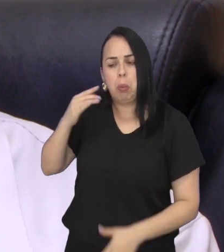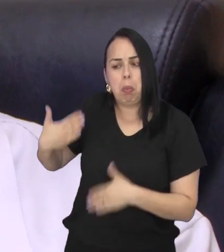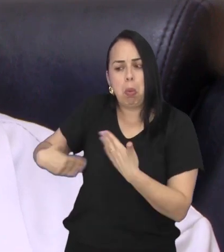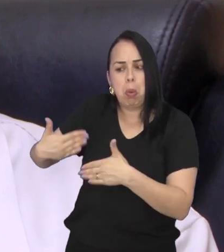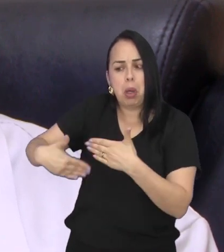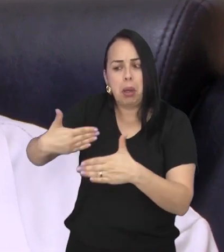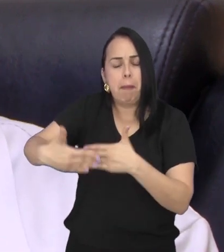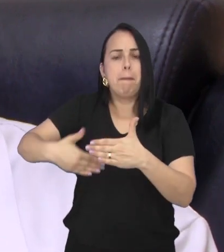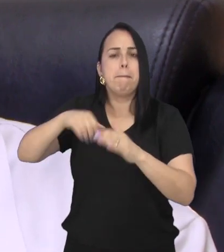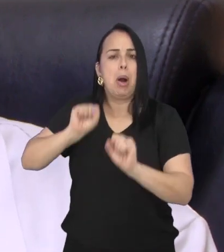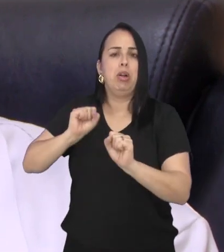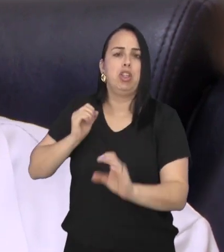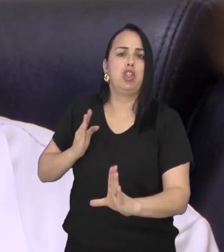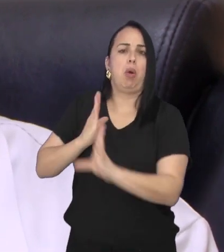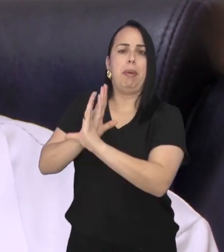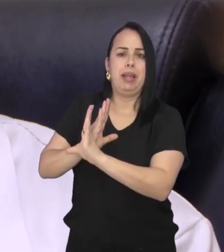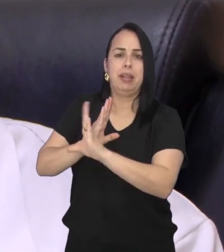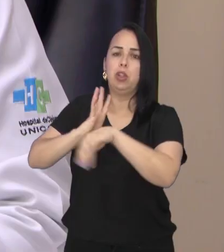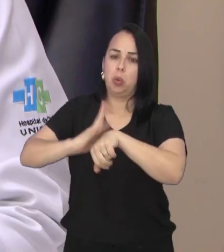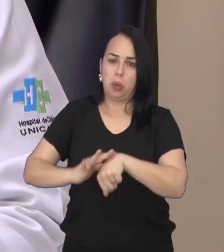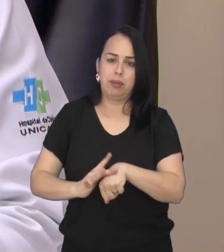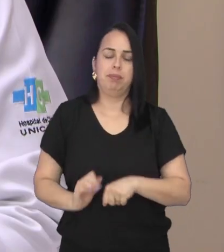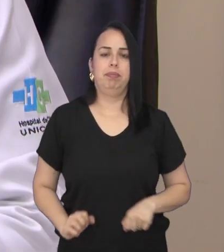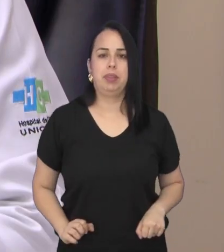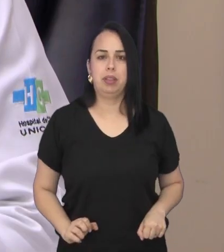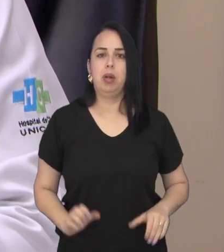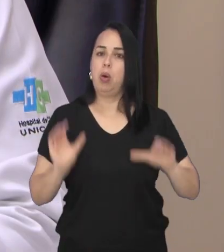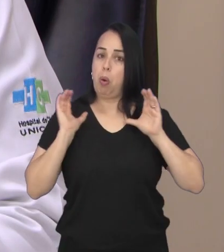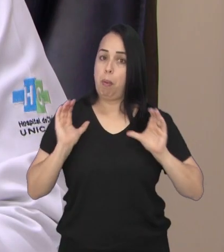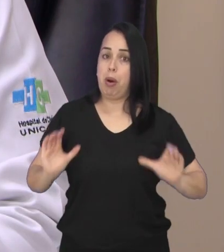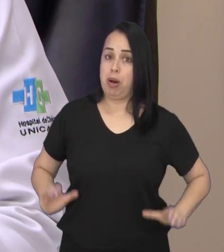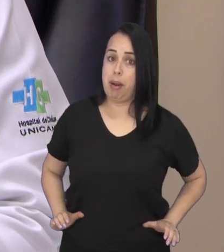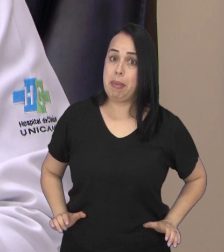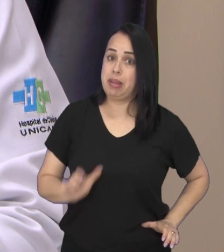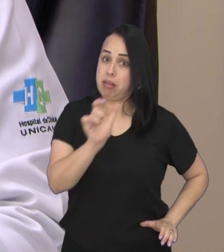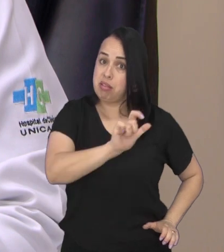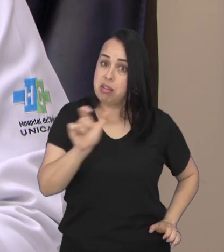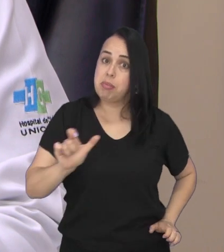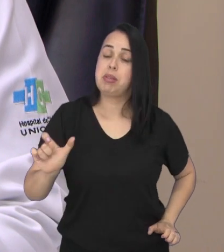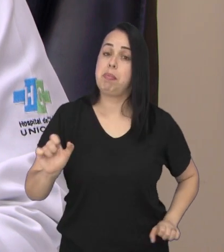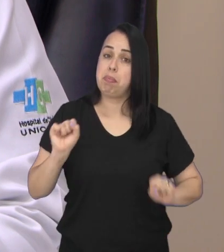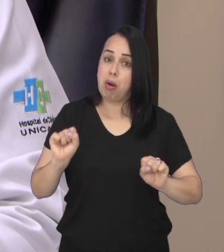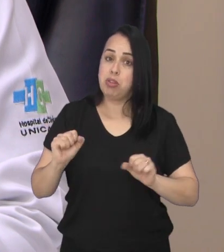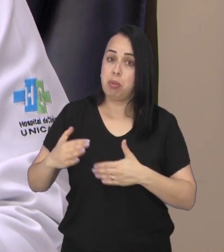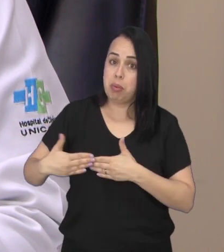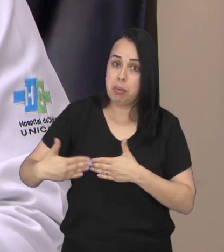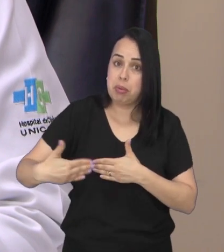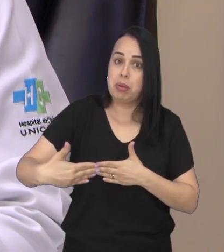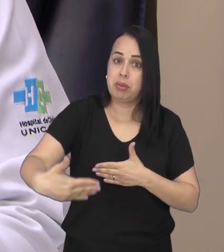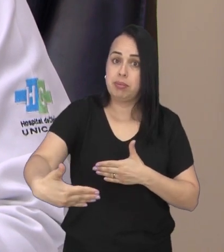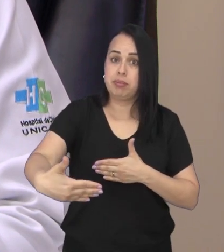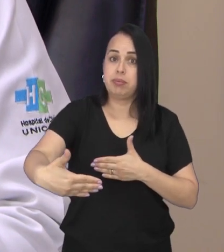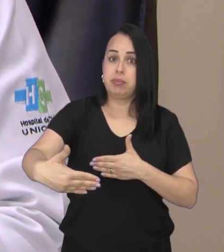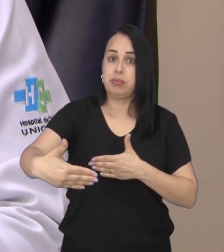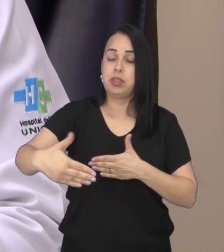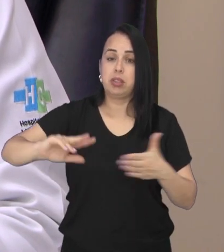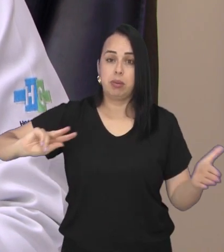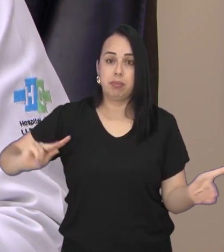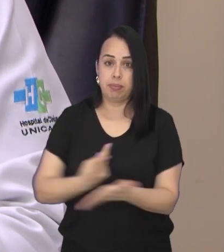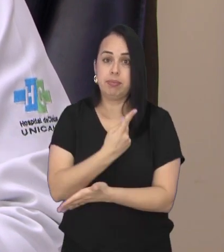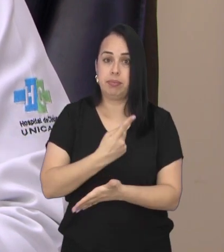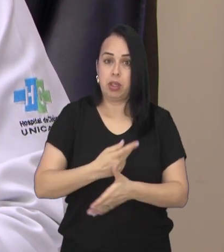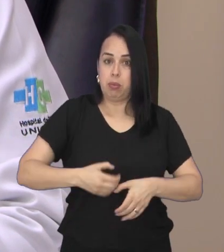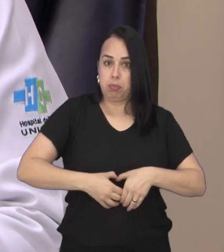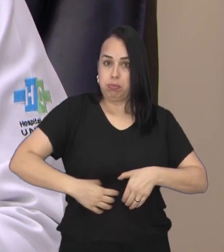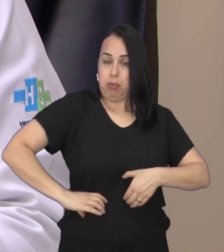rotineiros que levam ao diagnóstico com toda a certeza a parte comportamental das pessoas podem levar a